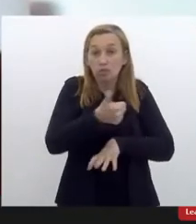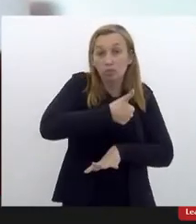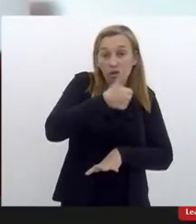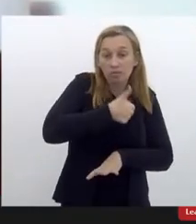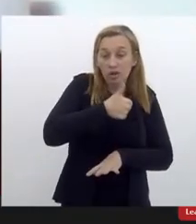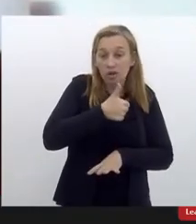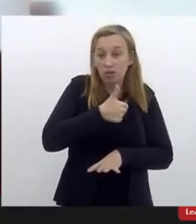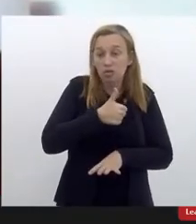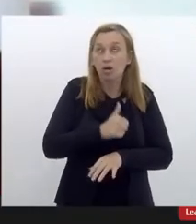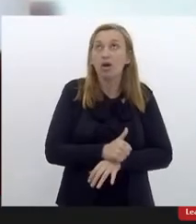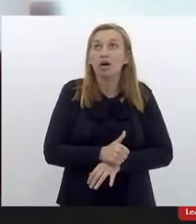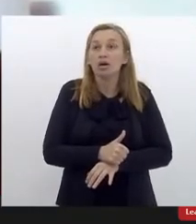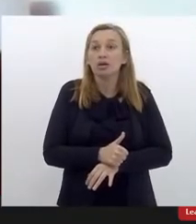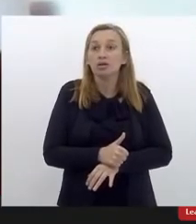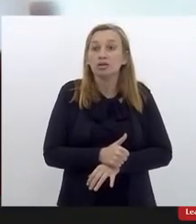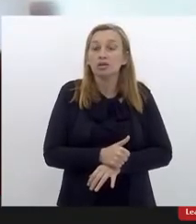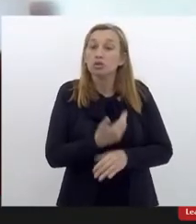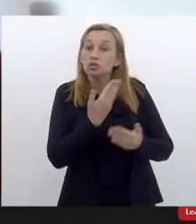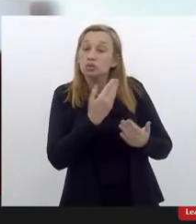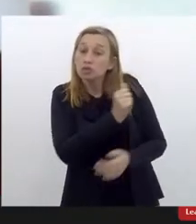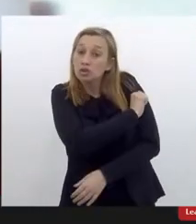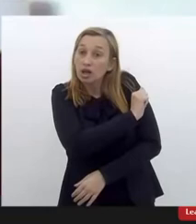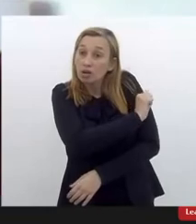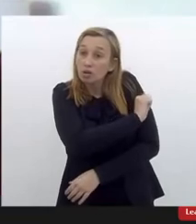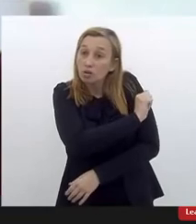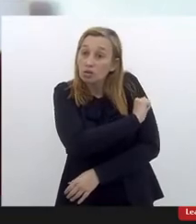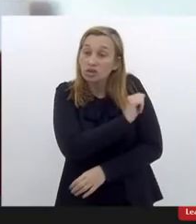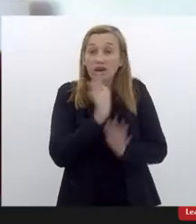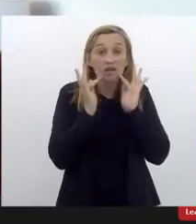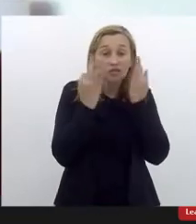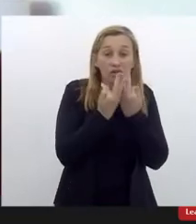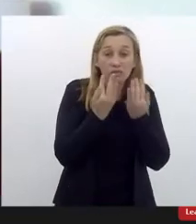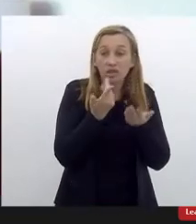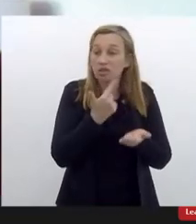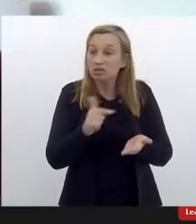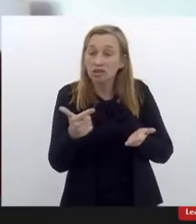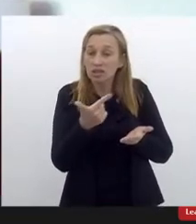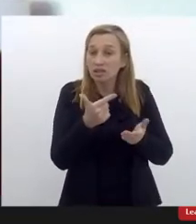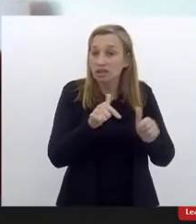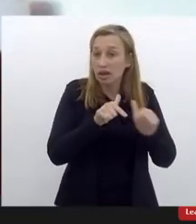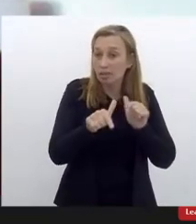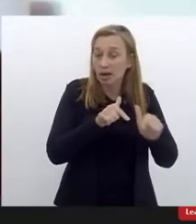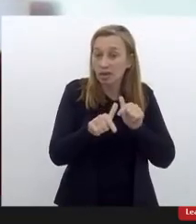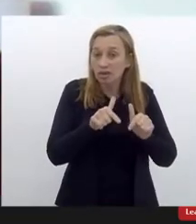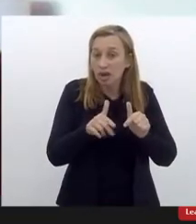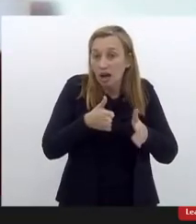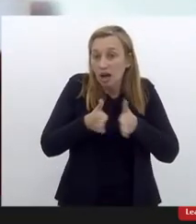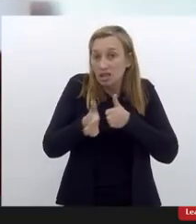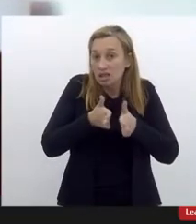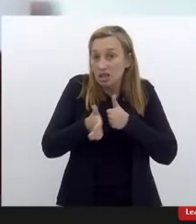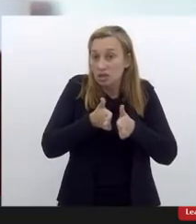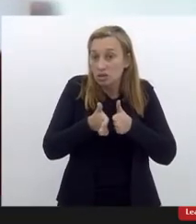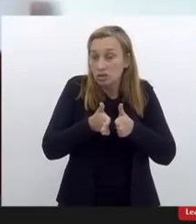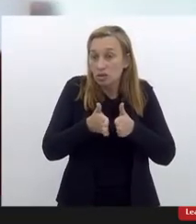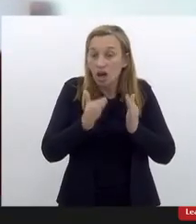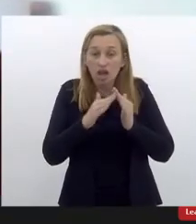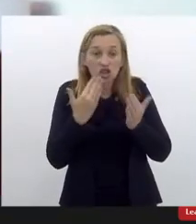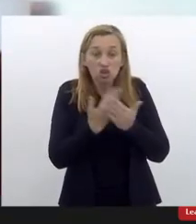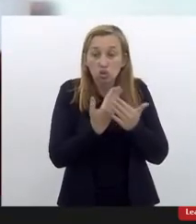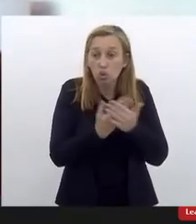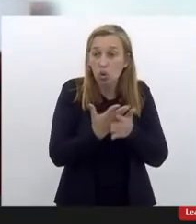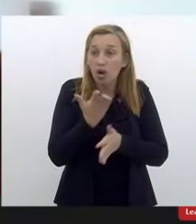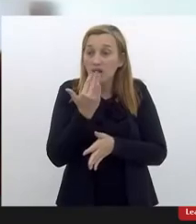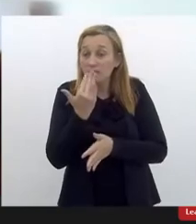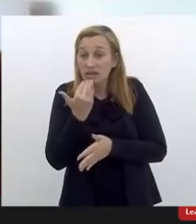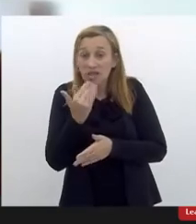o aspecto desse estudante, que está na família, que está desempregada, que ficou sem ter acesso né, a escola, a alimentação